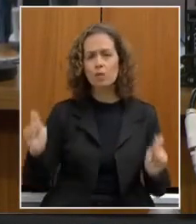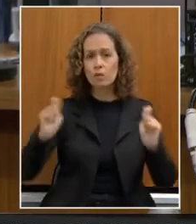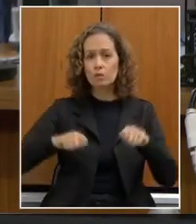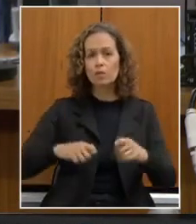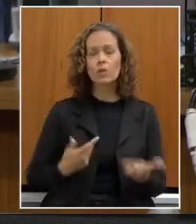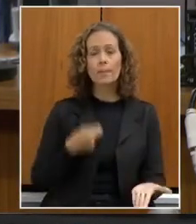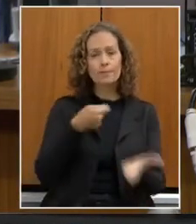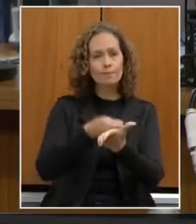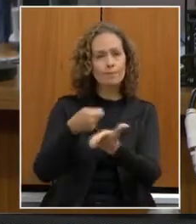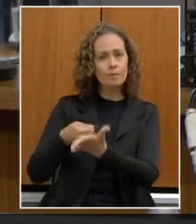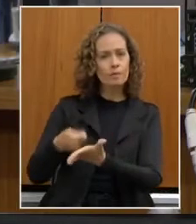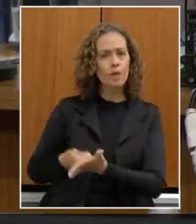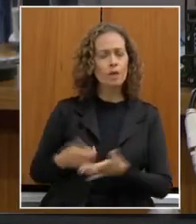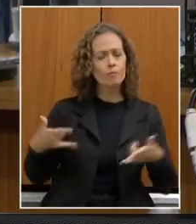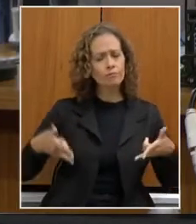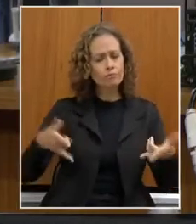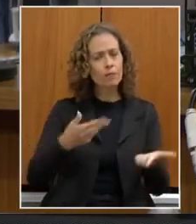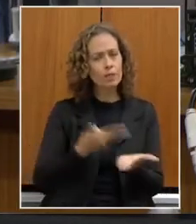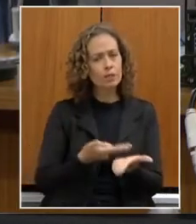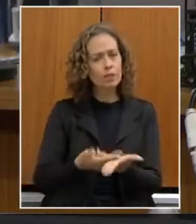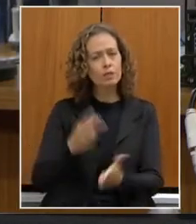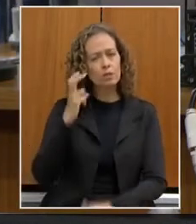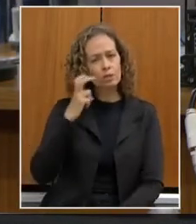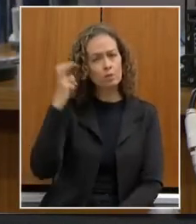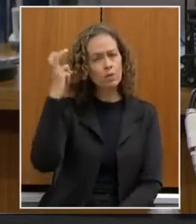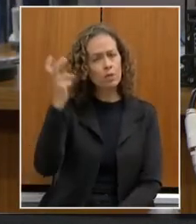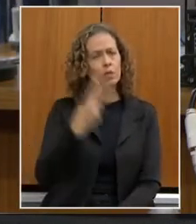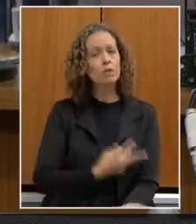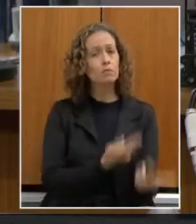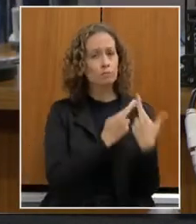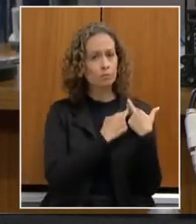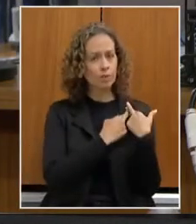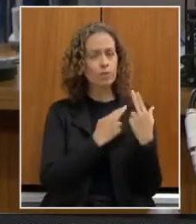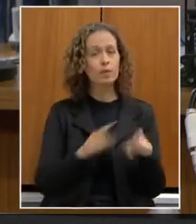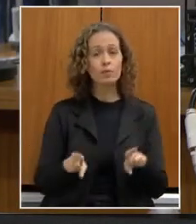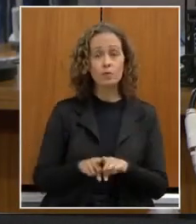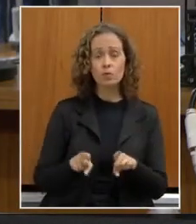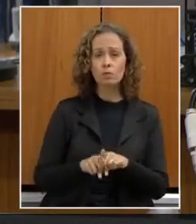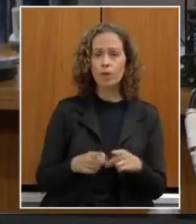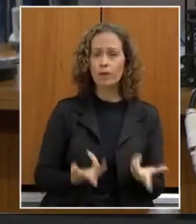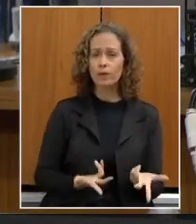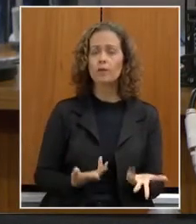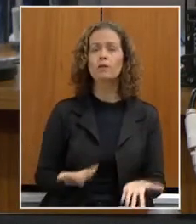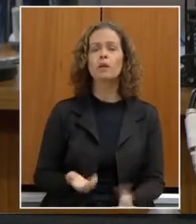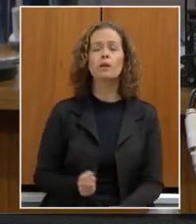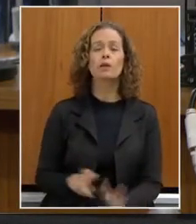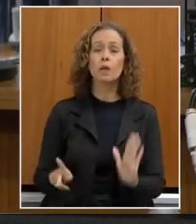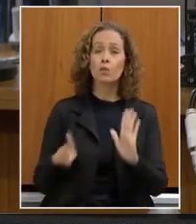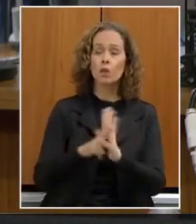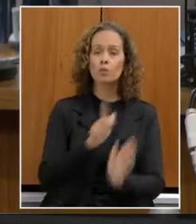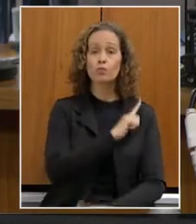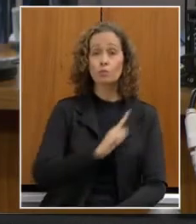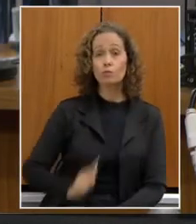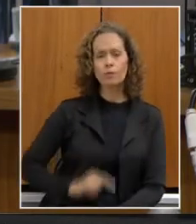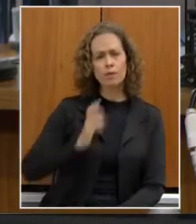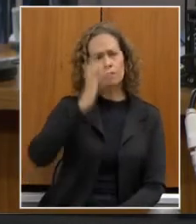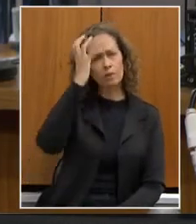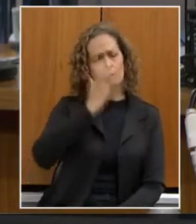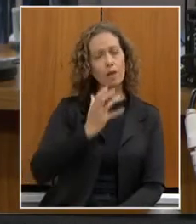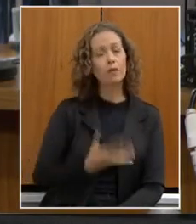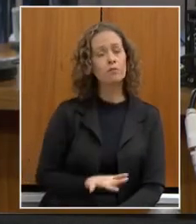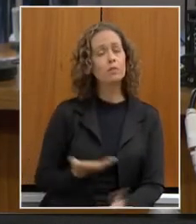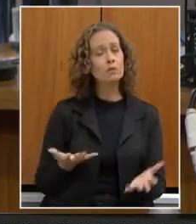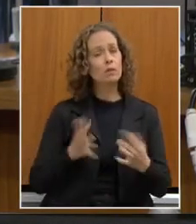financiar esses leitos com muita sabedoria com muita responsabilidade que é o papel de um governo sério quero